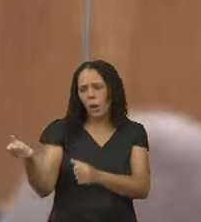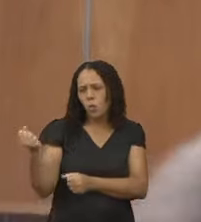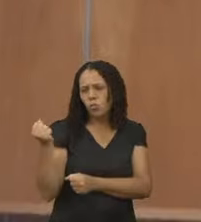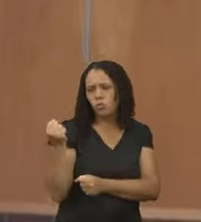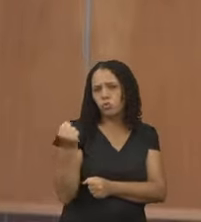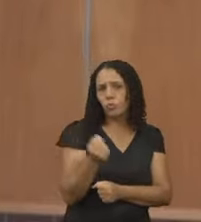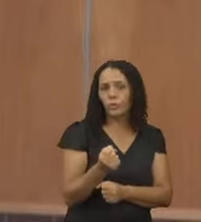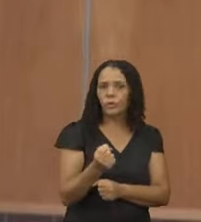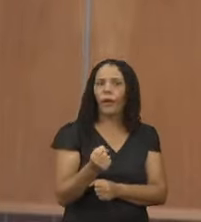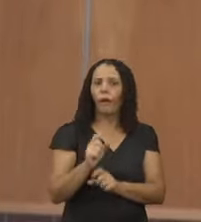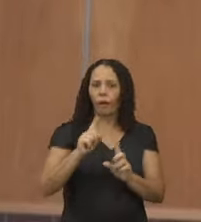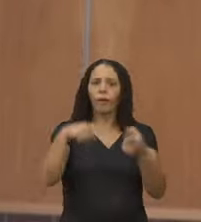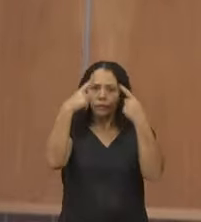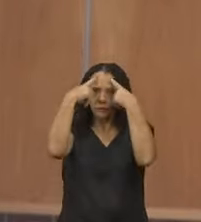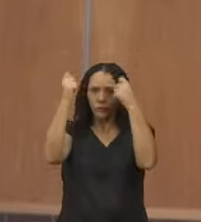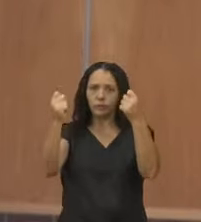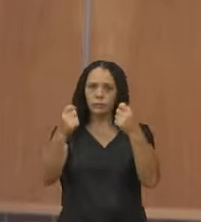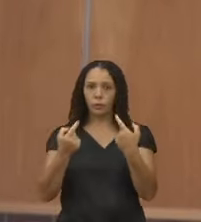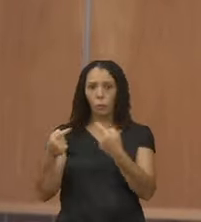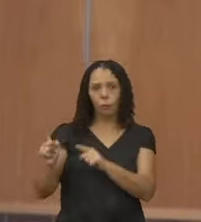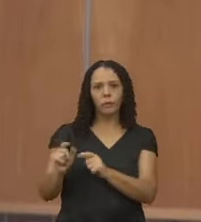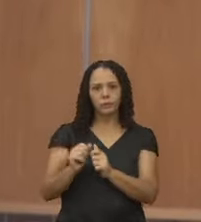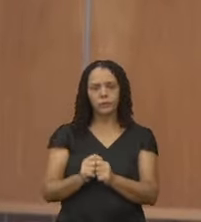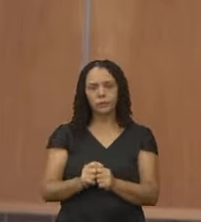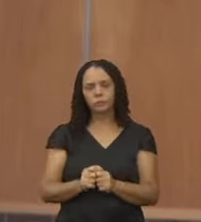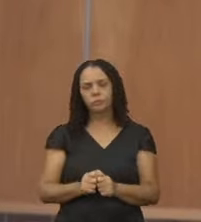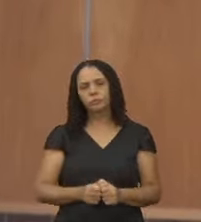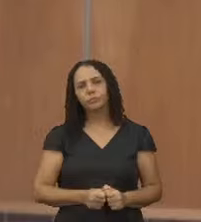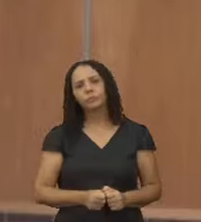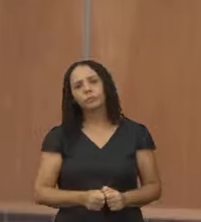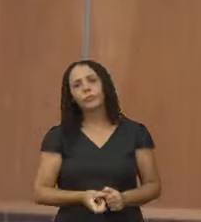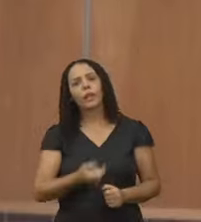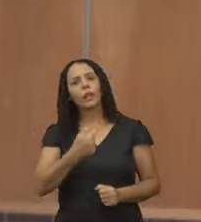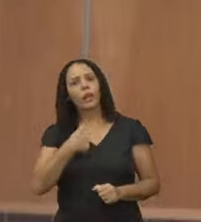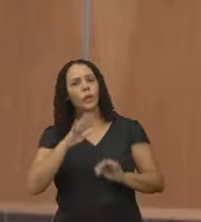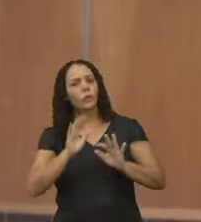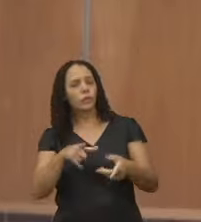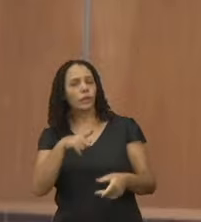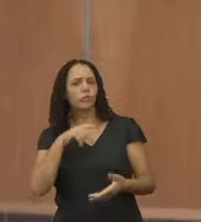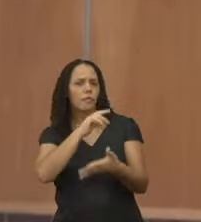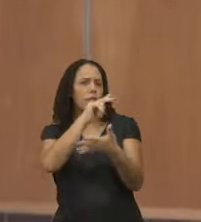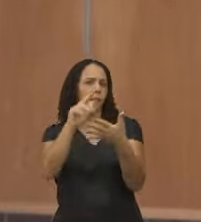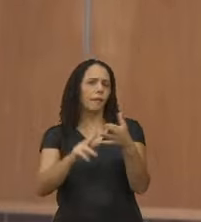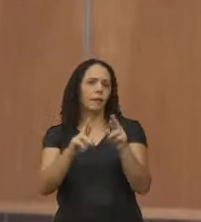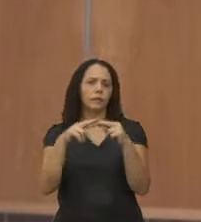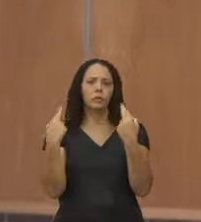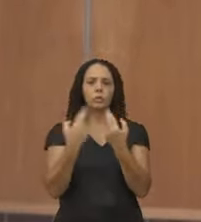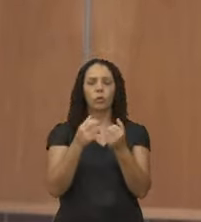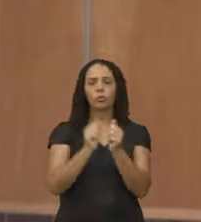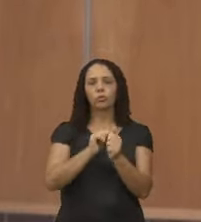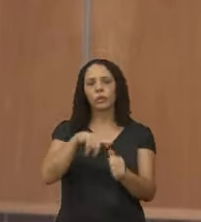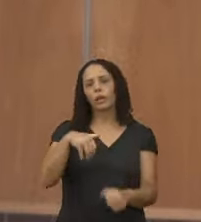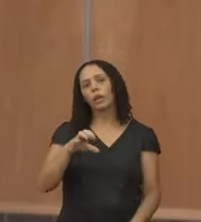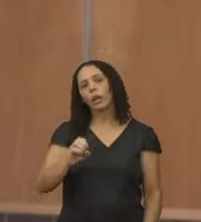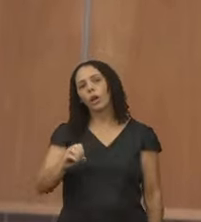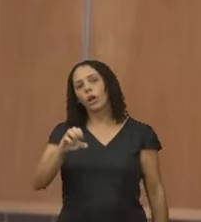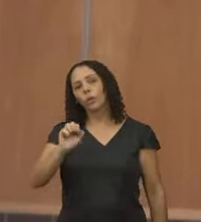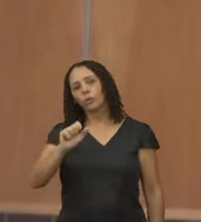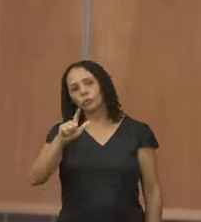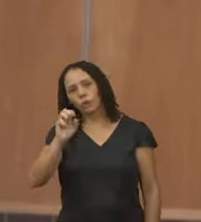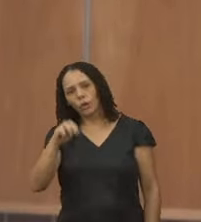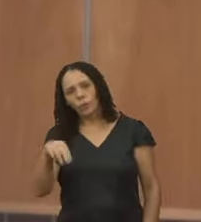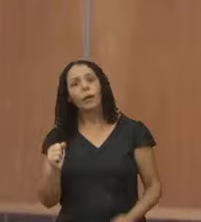aqui que, depois de várias reuniões aí com a Joelma, que é da causa animal, com os vereadores aqui que pensam os mesmos valores que